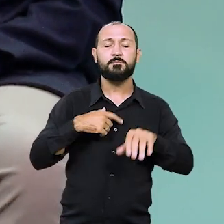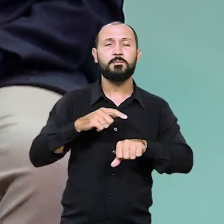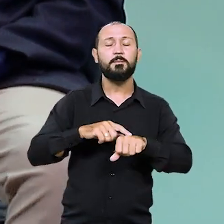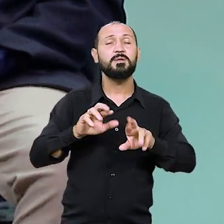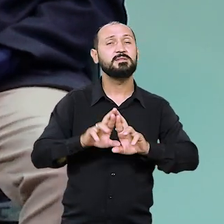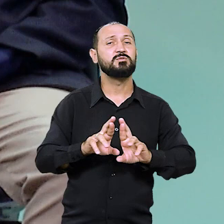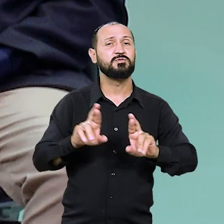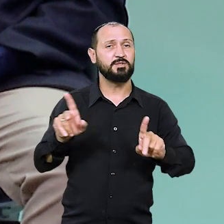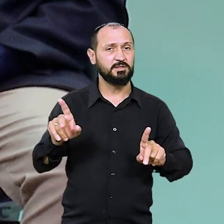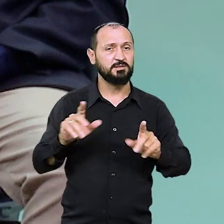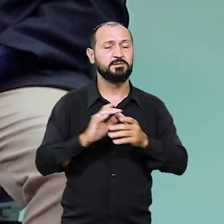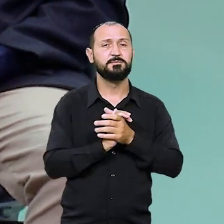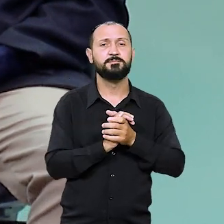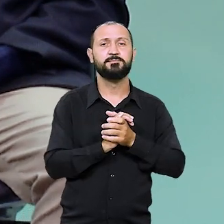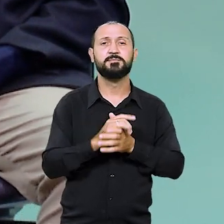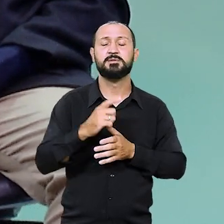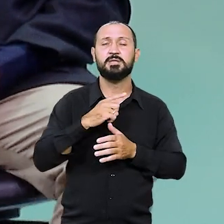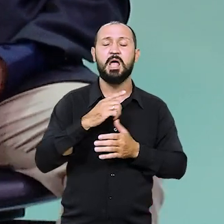limites para tudo,